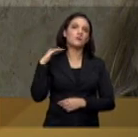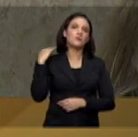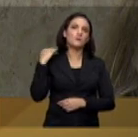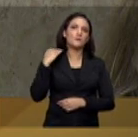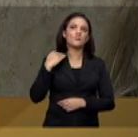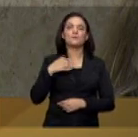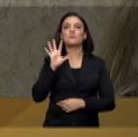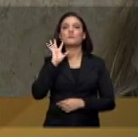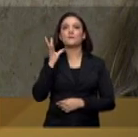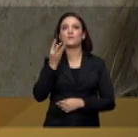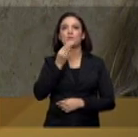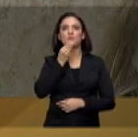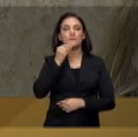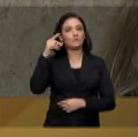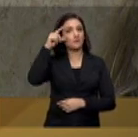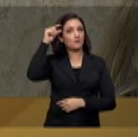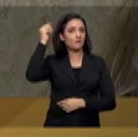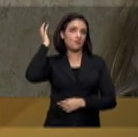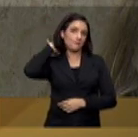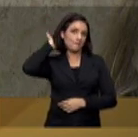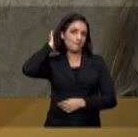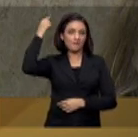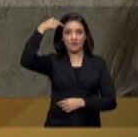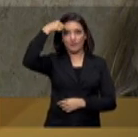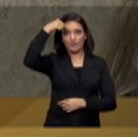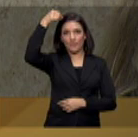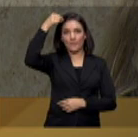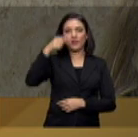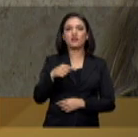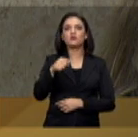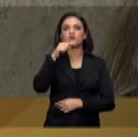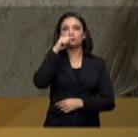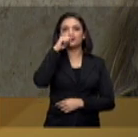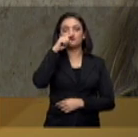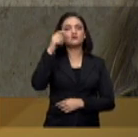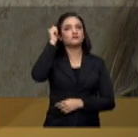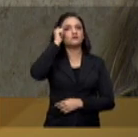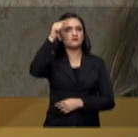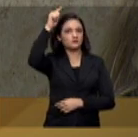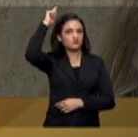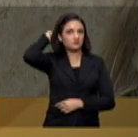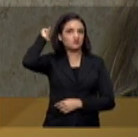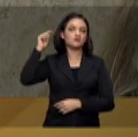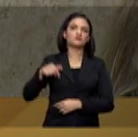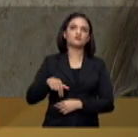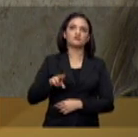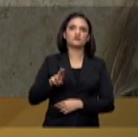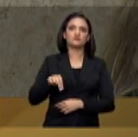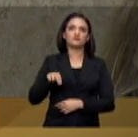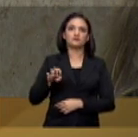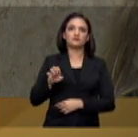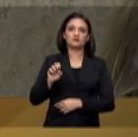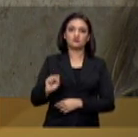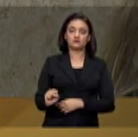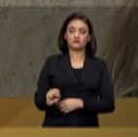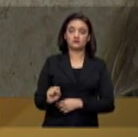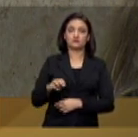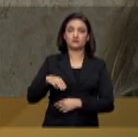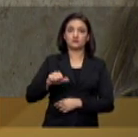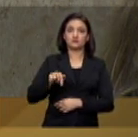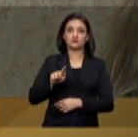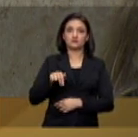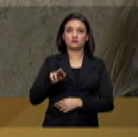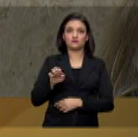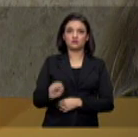Toffoli, Rosa Weber, Roberto Barroso, Edson Fachin, Alexandre de Moraes e Nunes Marques. Procurador-Geral da República,